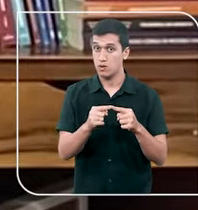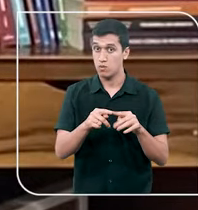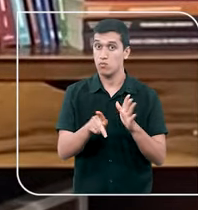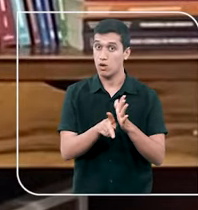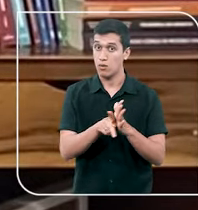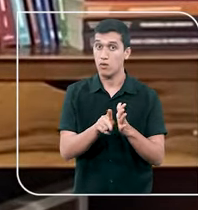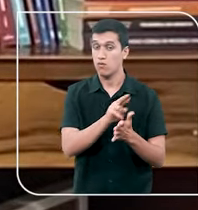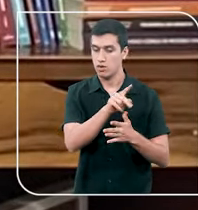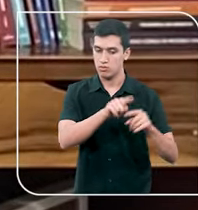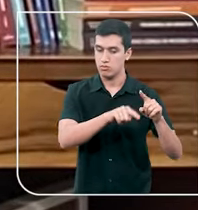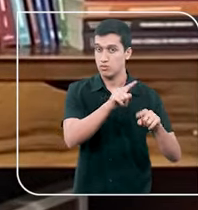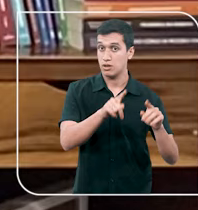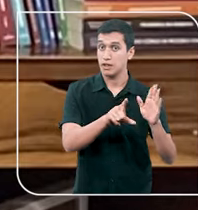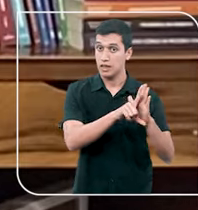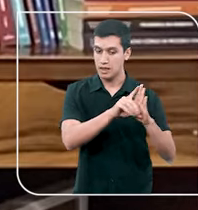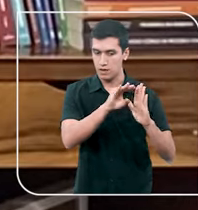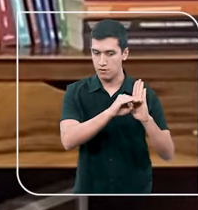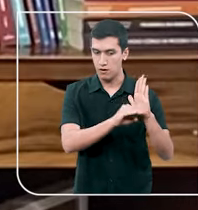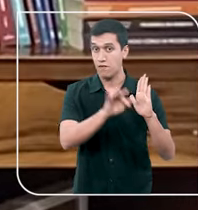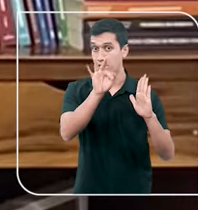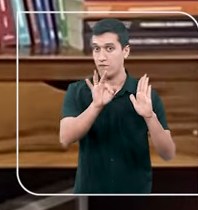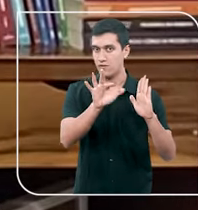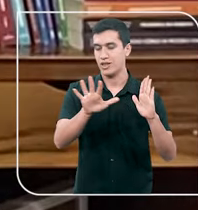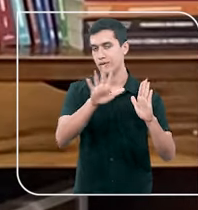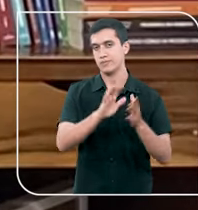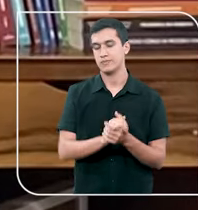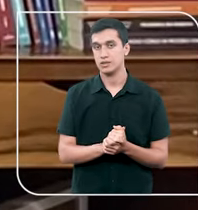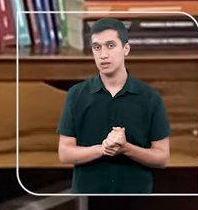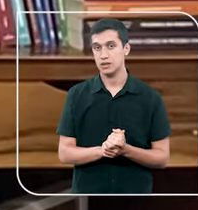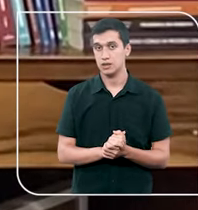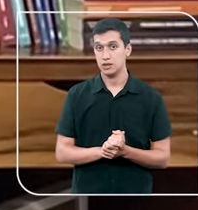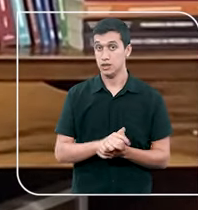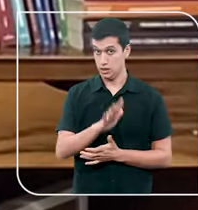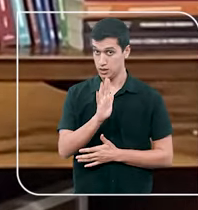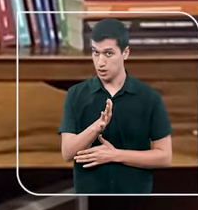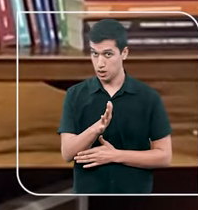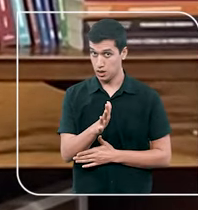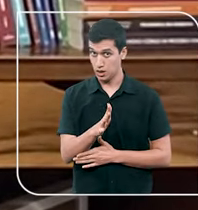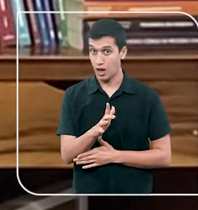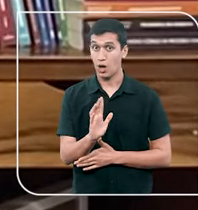dos dispositivos da legislação federal. Uma vez que isso foi